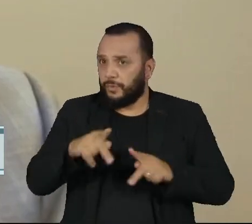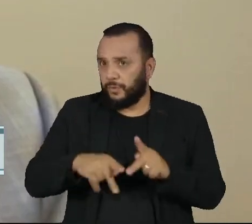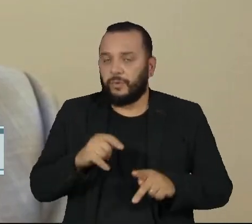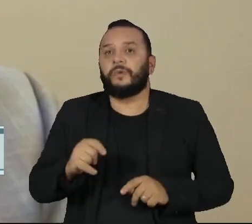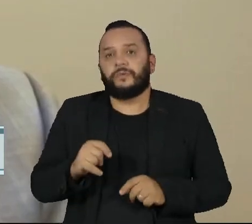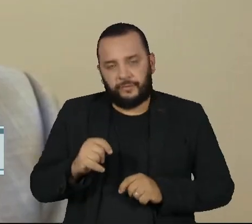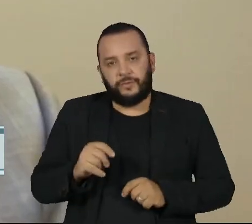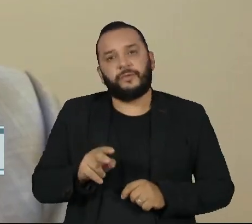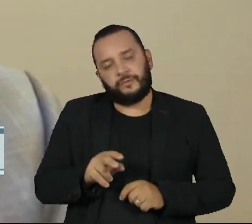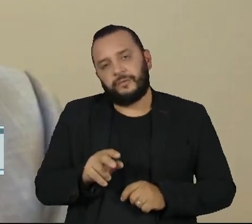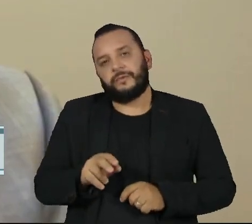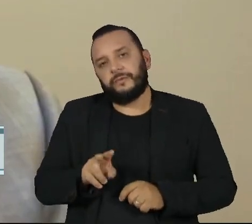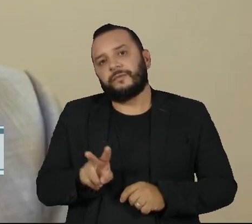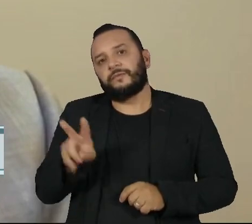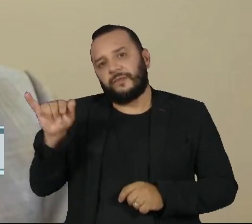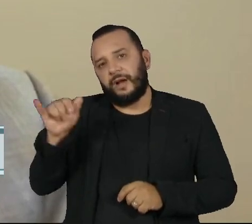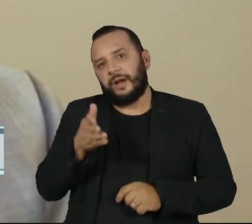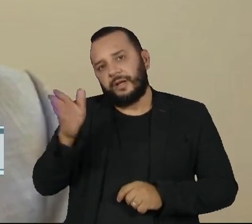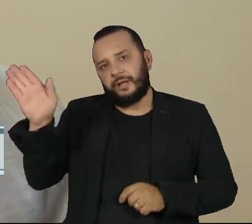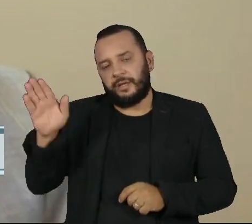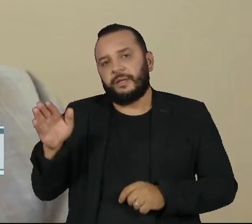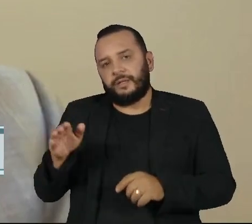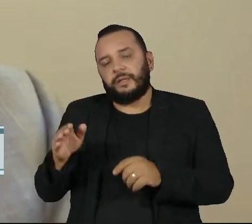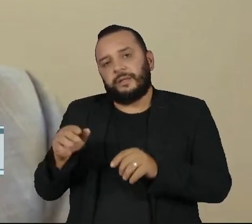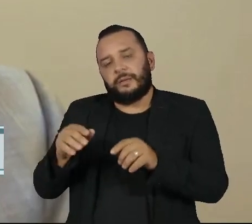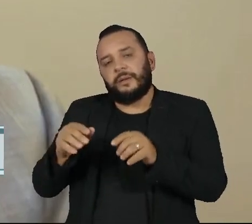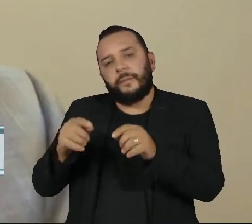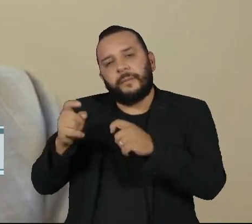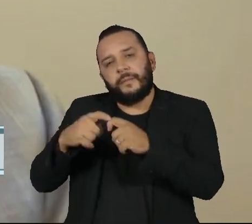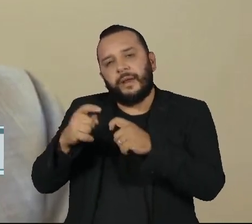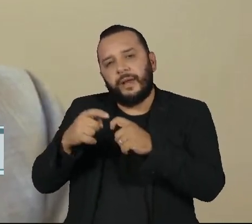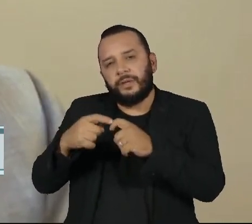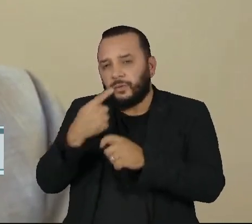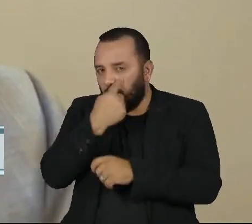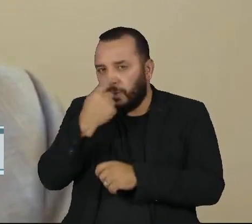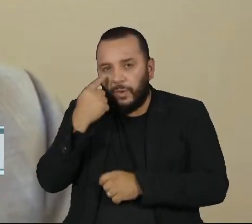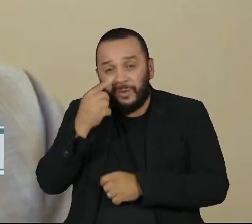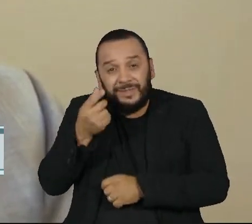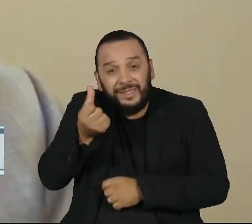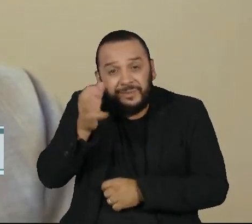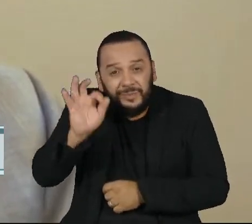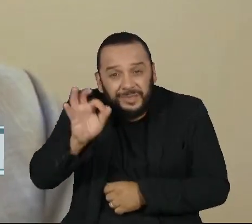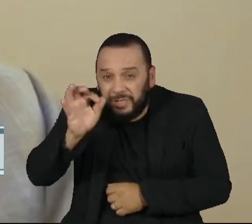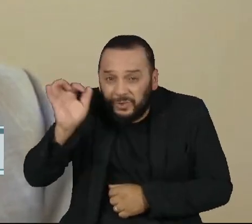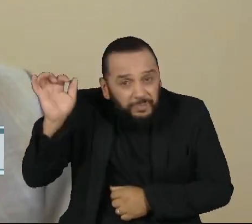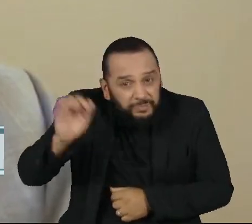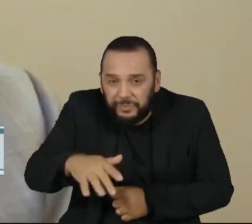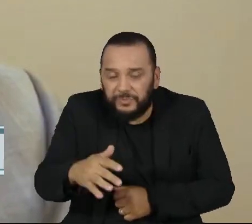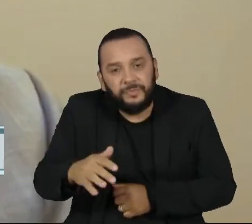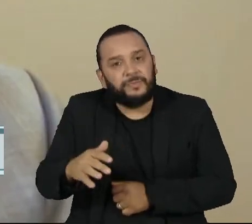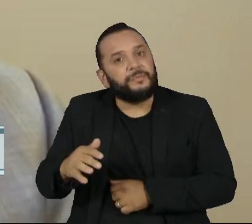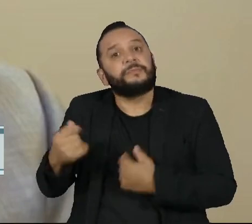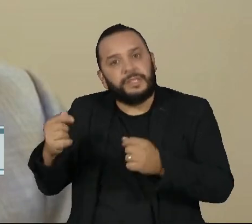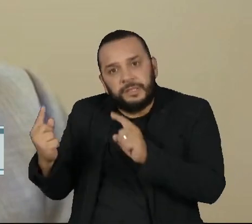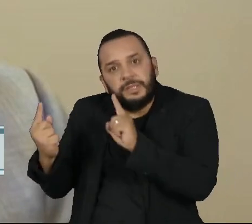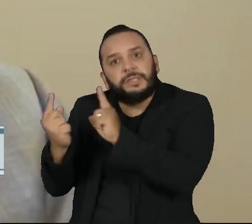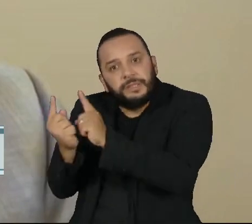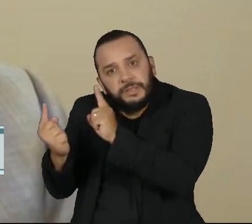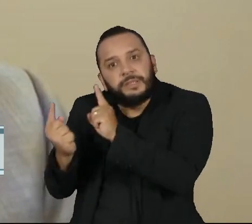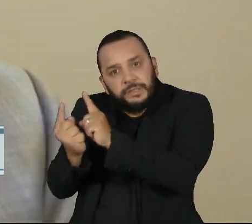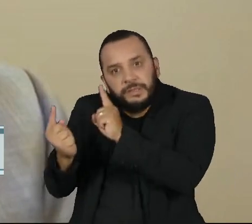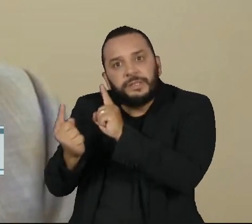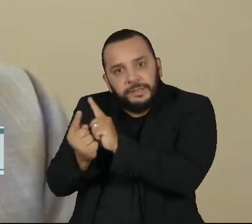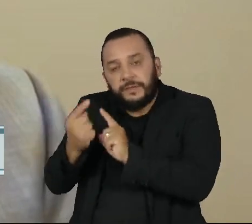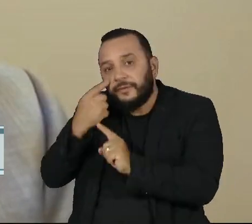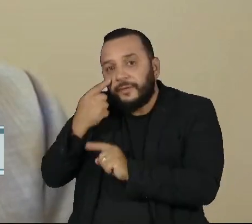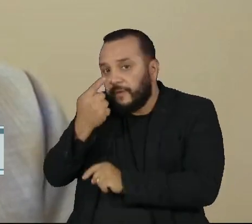no oftalmologista regularmente. Então, isso é muito pouco. E como a gente tem claramente a noção de